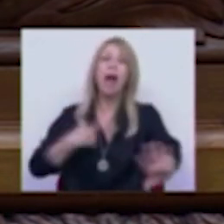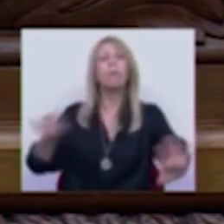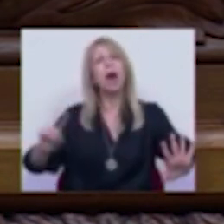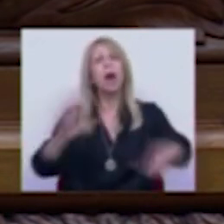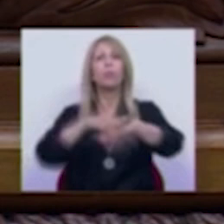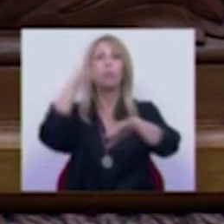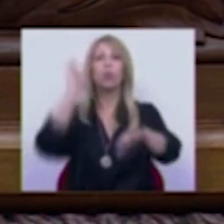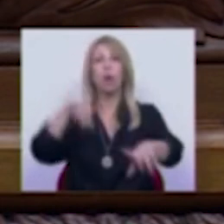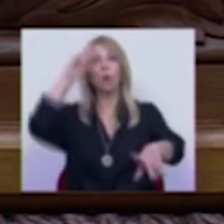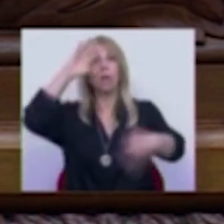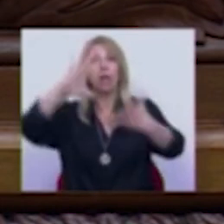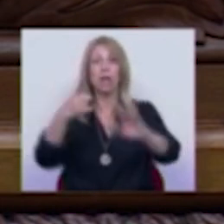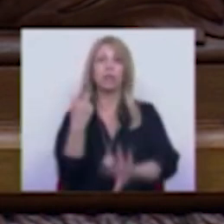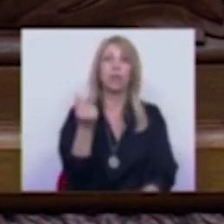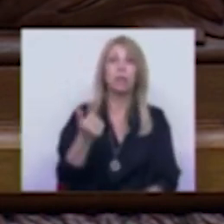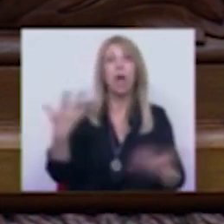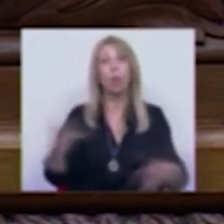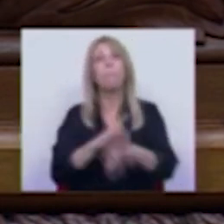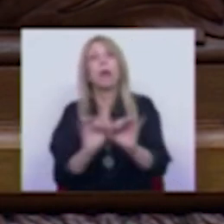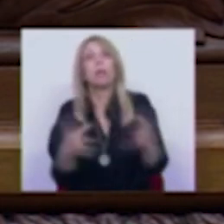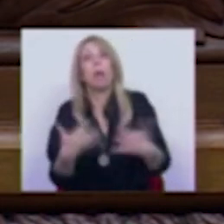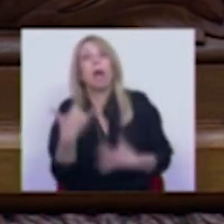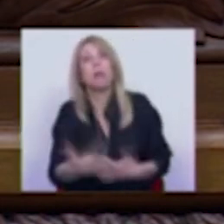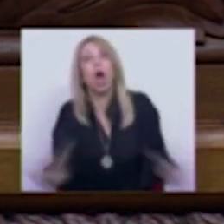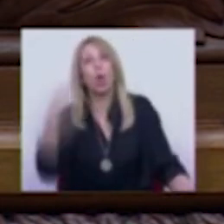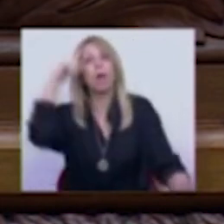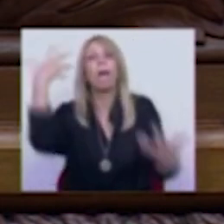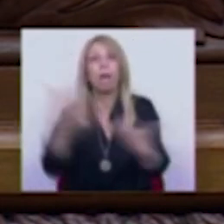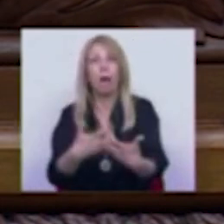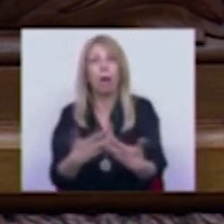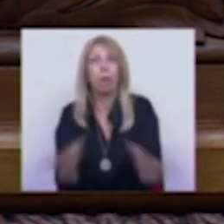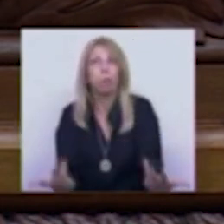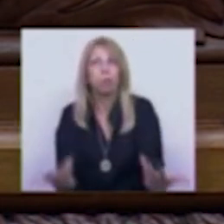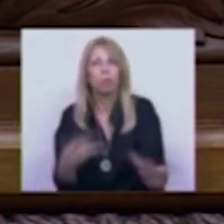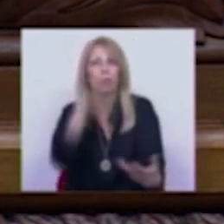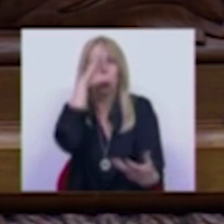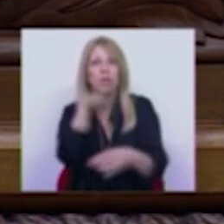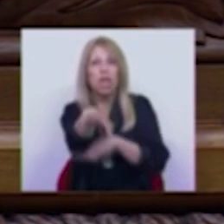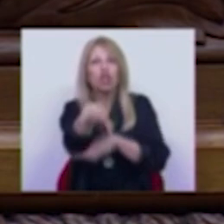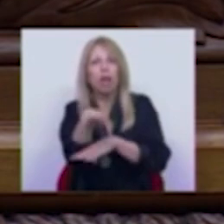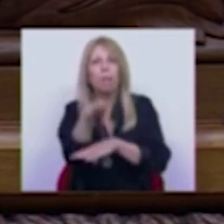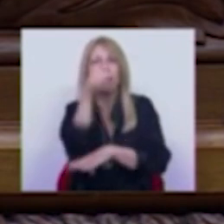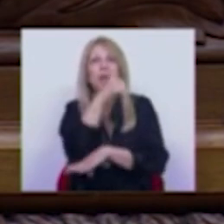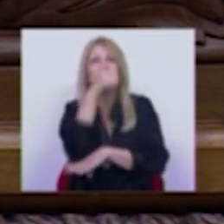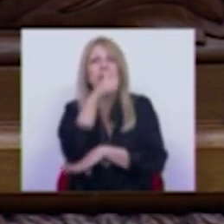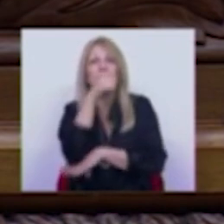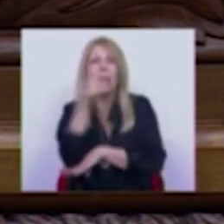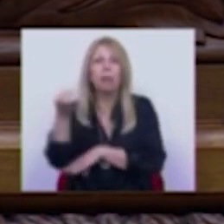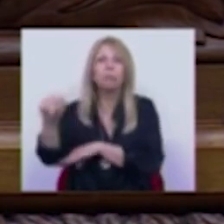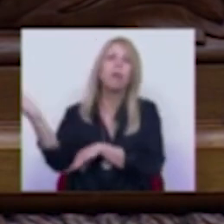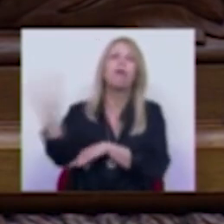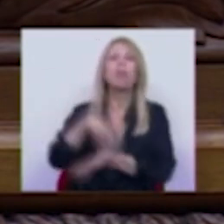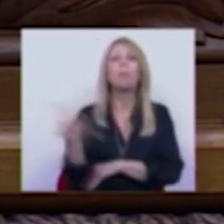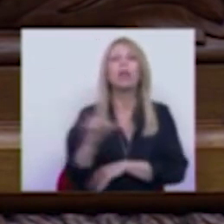a pandemia, agora é a guerra. Não sei a que velocidade iam os chamites que vinham de Santarém para Lisboa. Mas sei uma